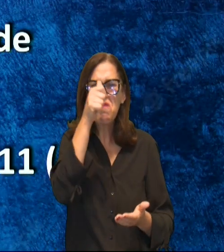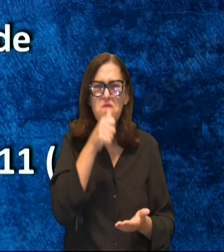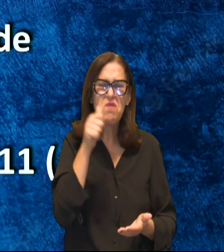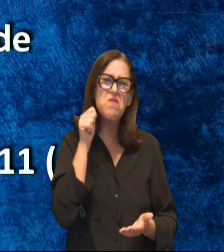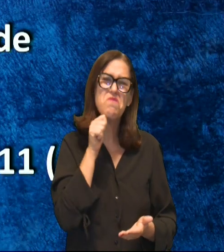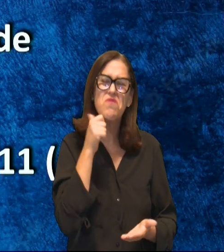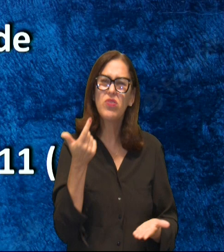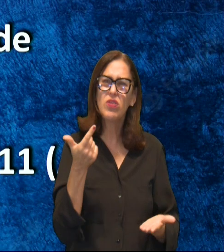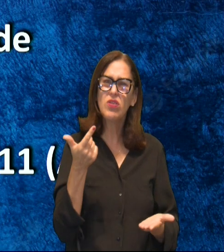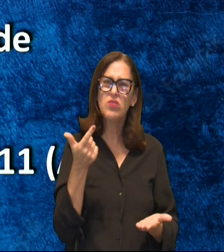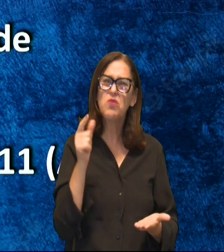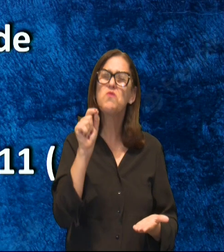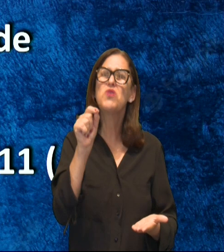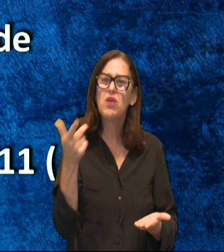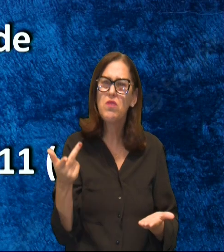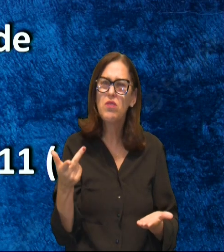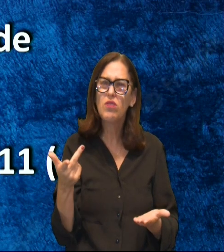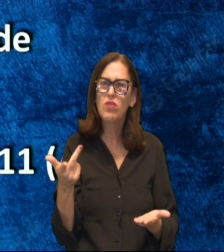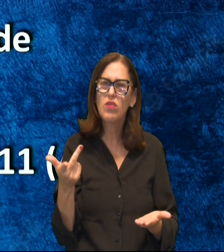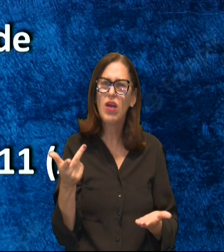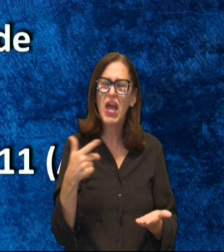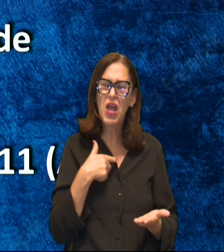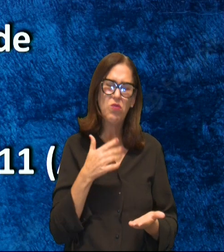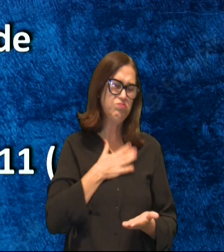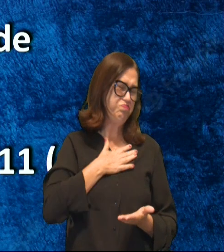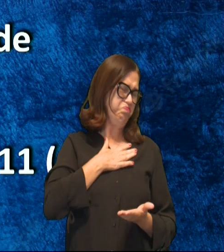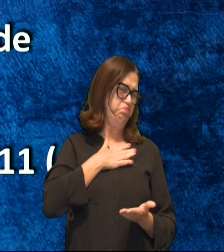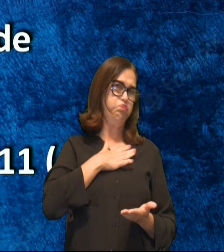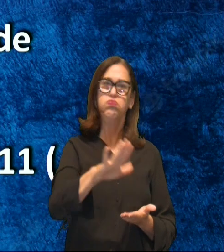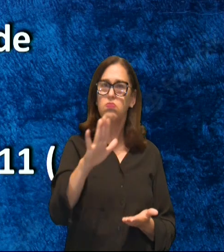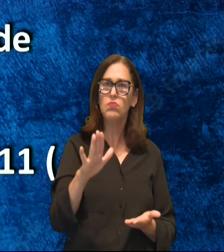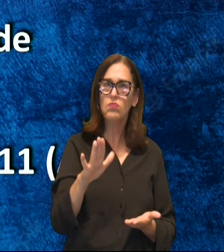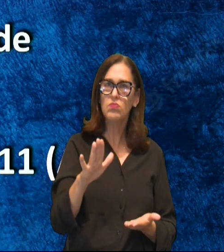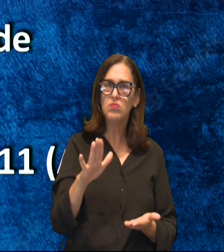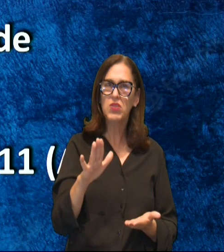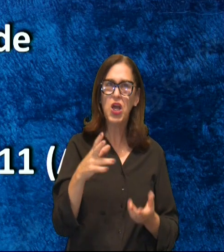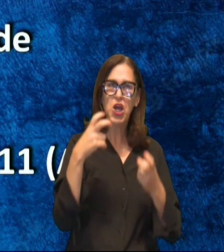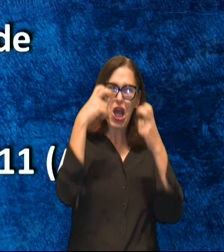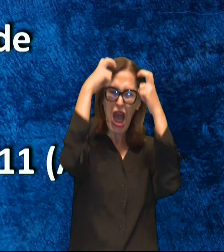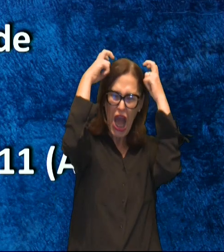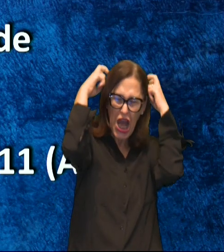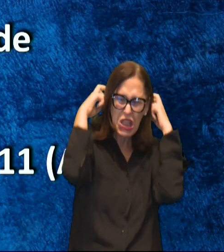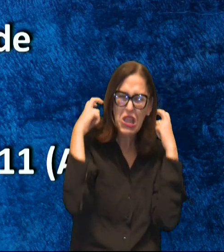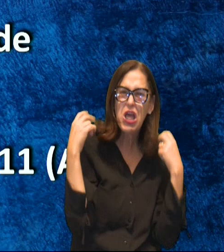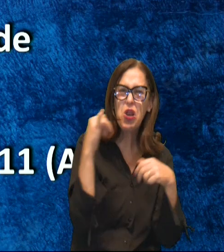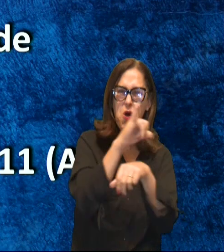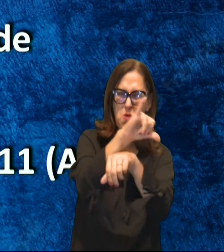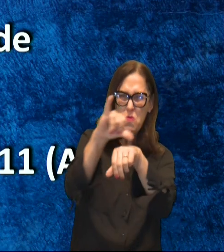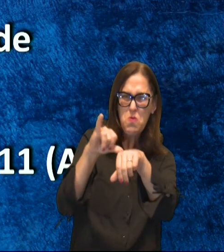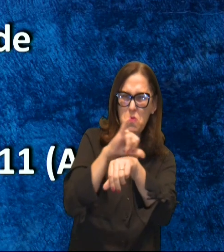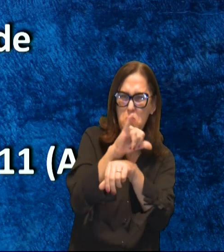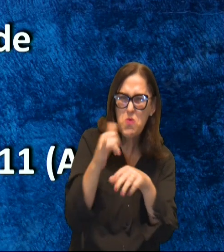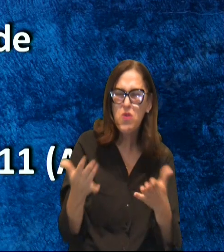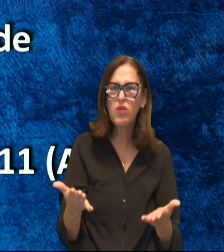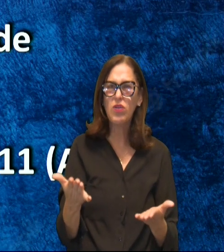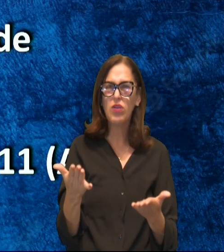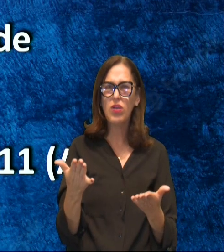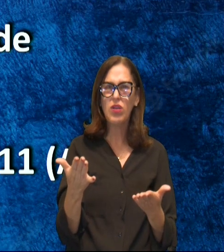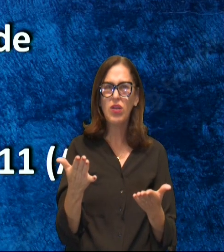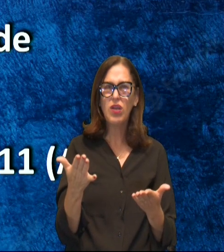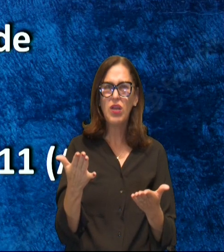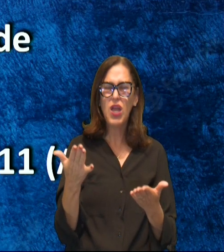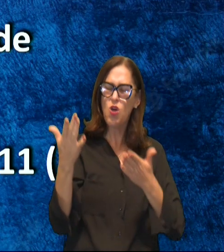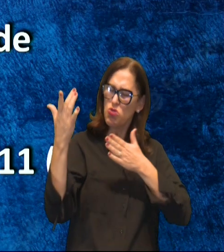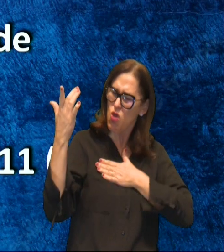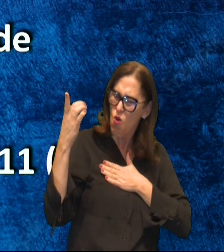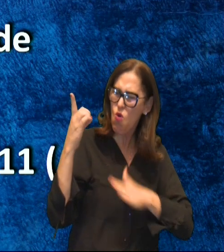diz o Senhor? Eu estou farto dos holocaustos de carneiros e da gordura de animais cevados, e não me